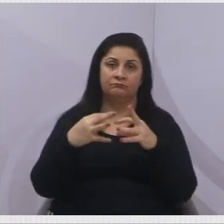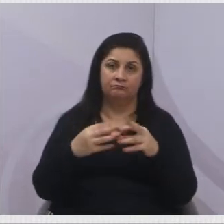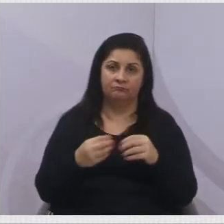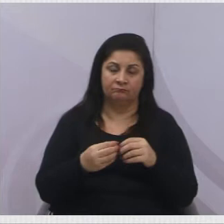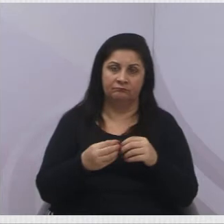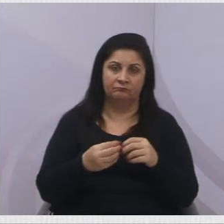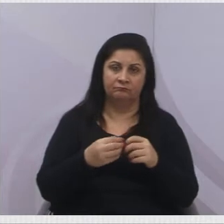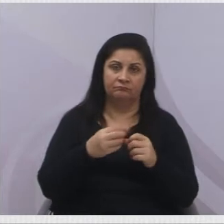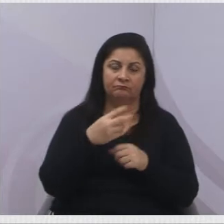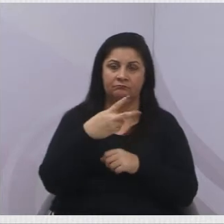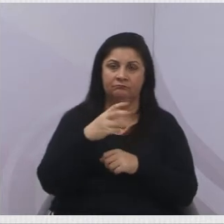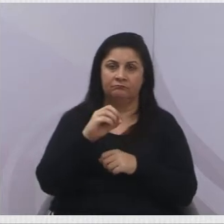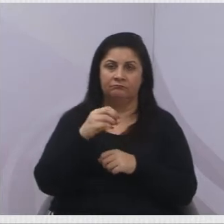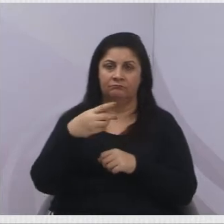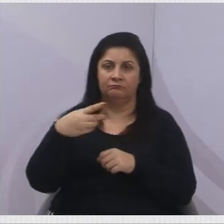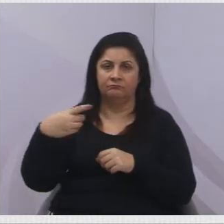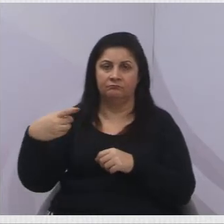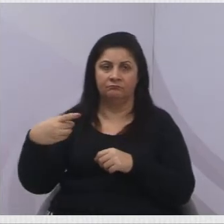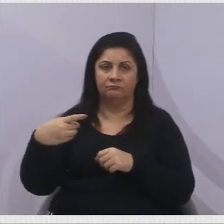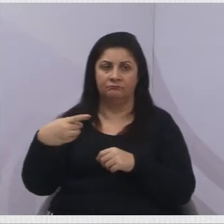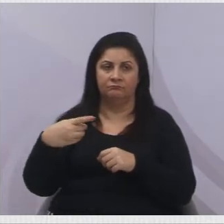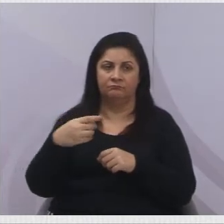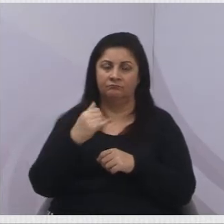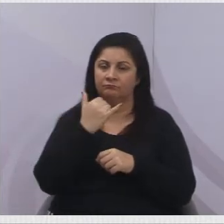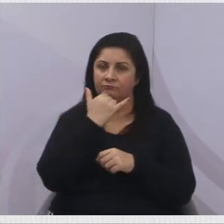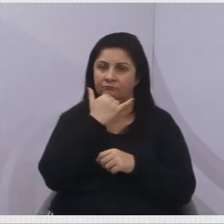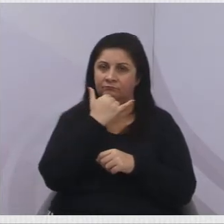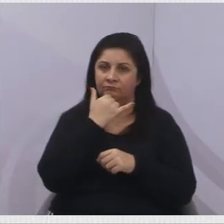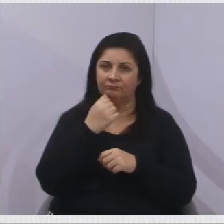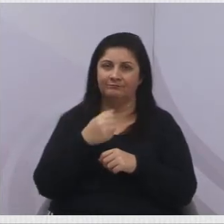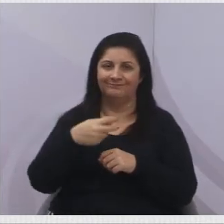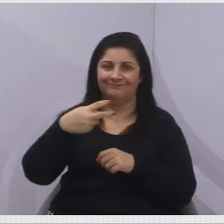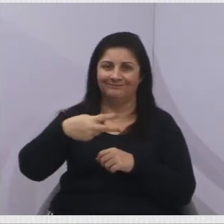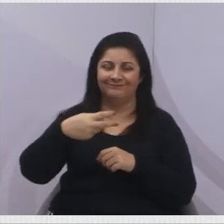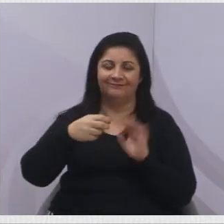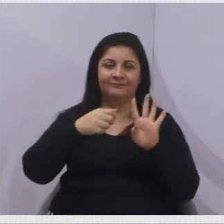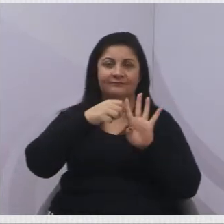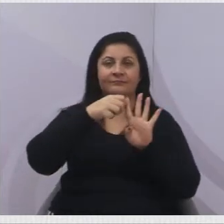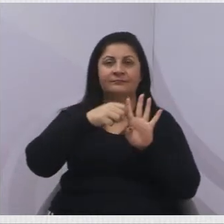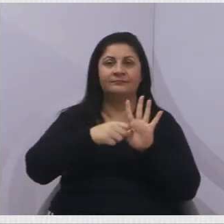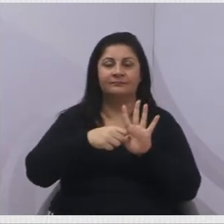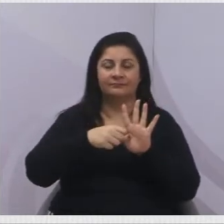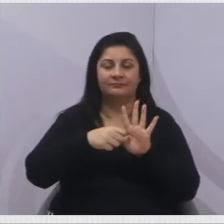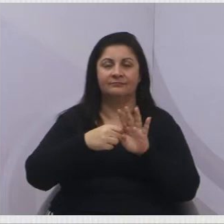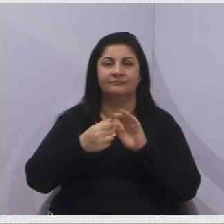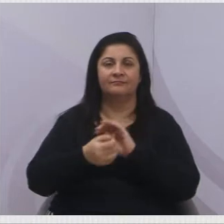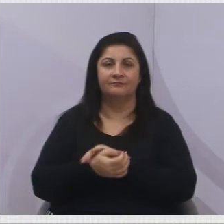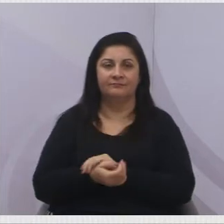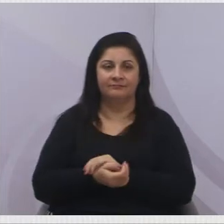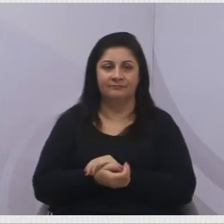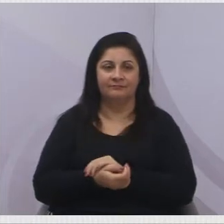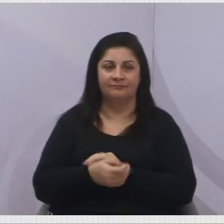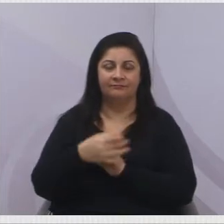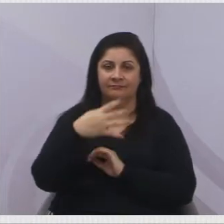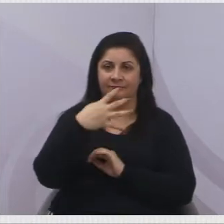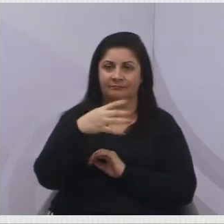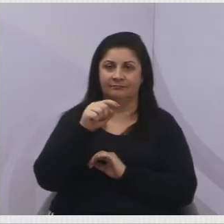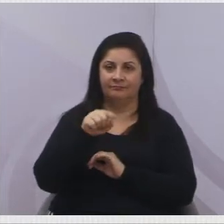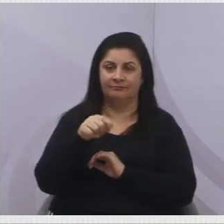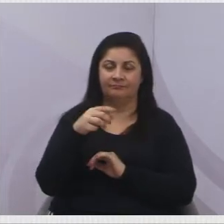de 2021 com o segundo quadrimestre de 2021 com